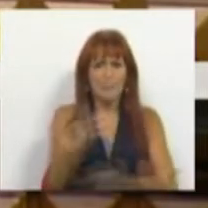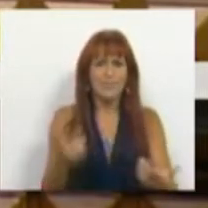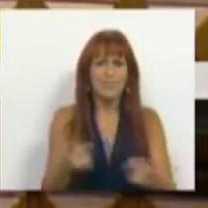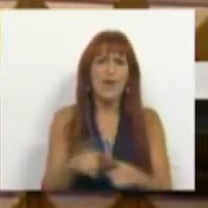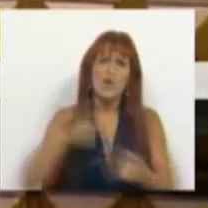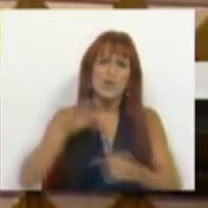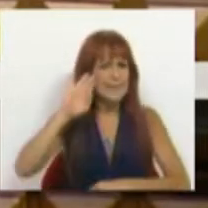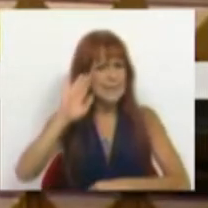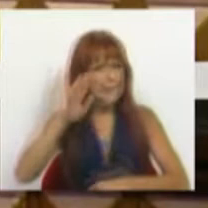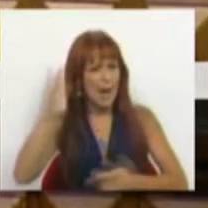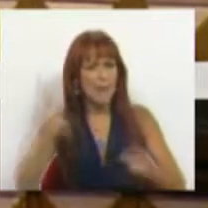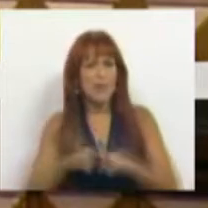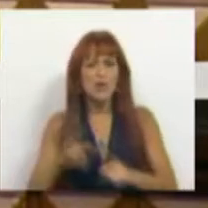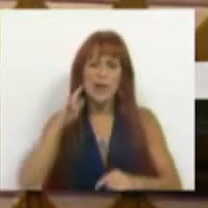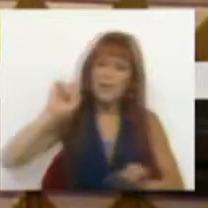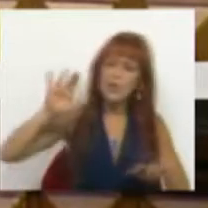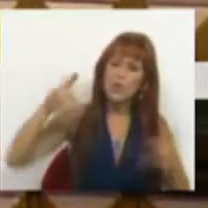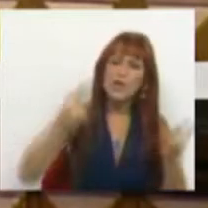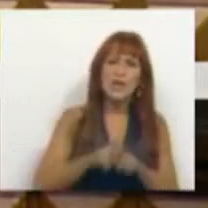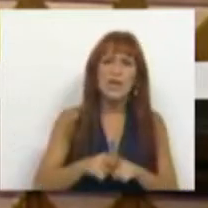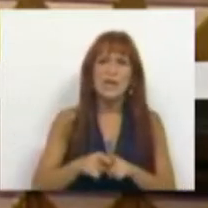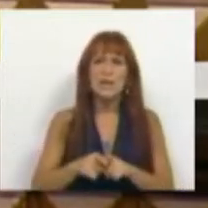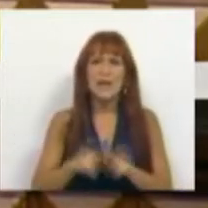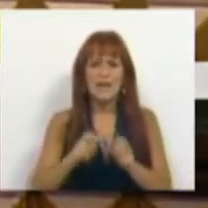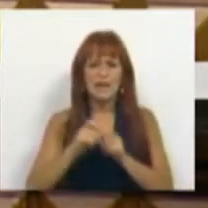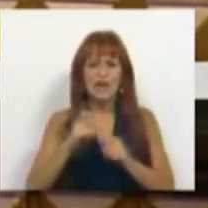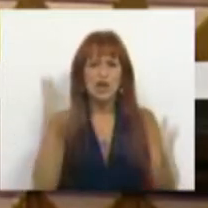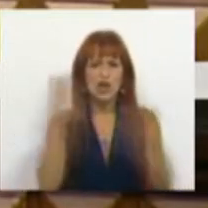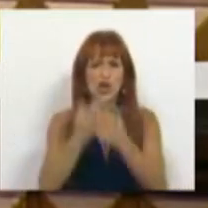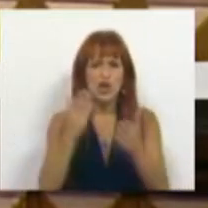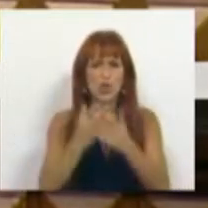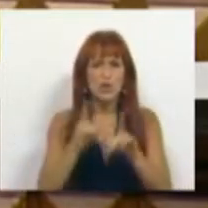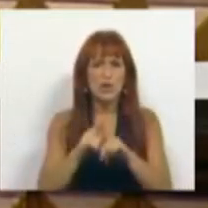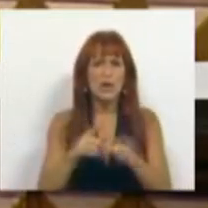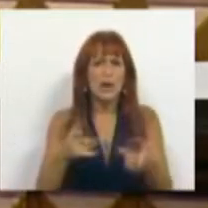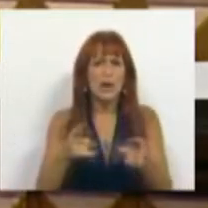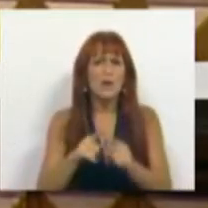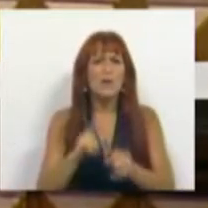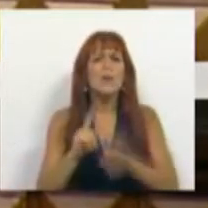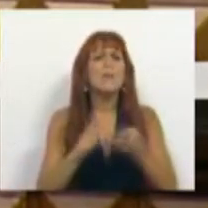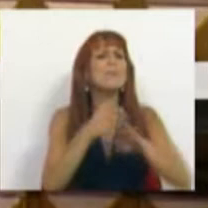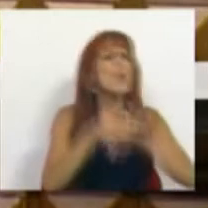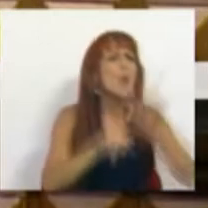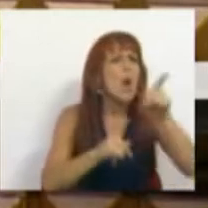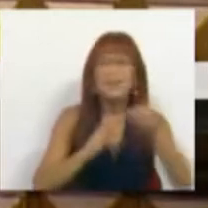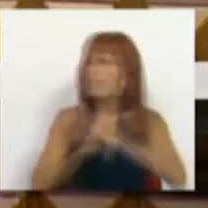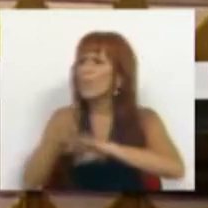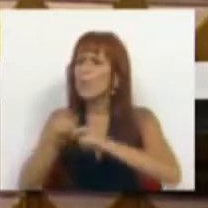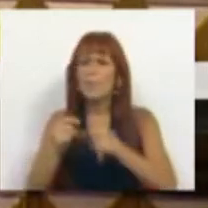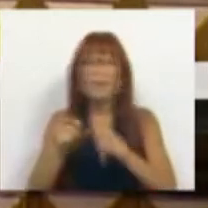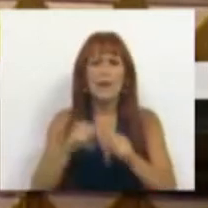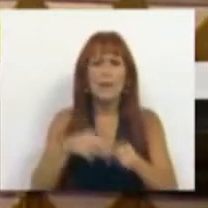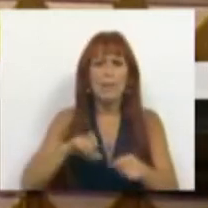Nós sabemos que a prioridade na definição das escolas a serem intervencionadas pela Parque Escolar